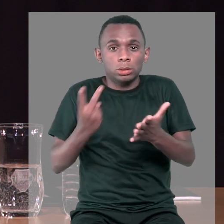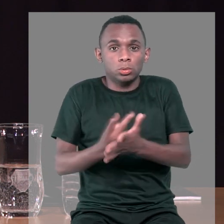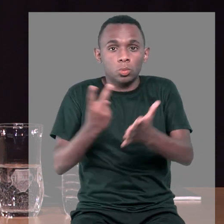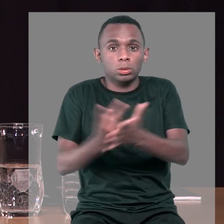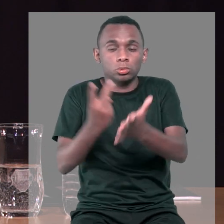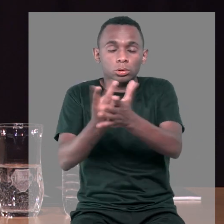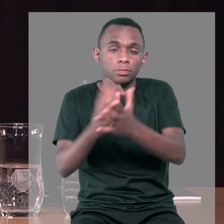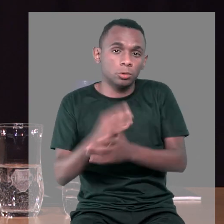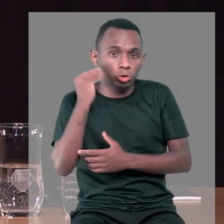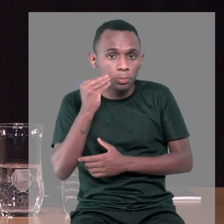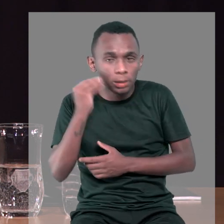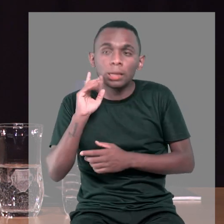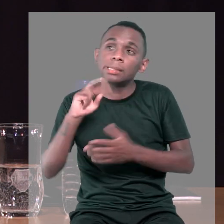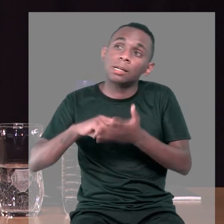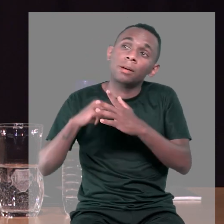política